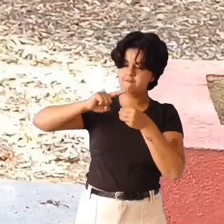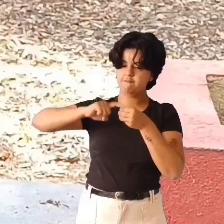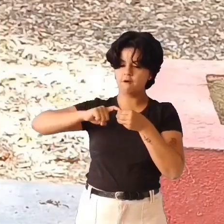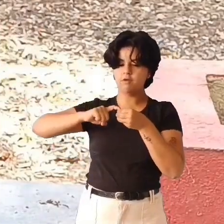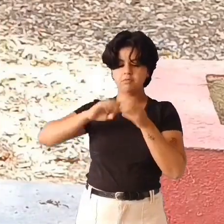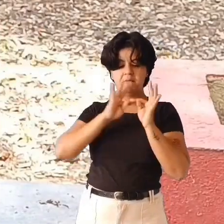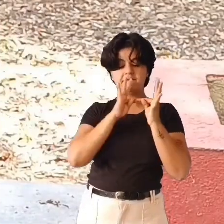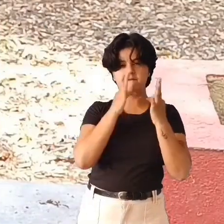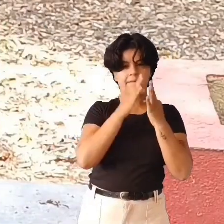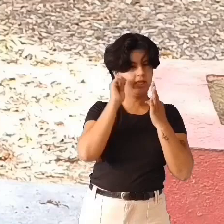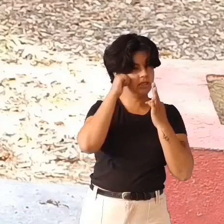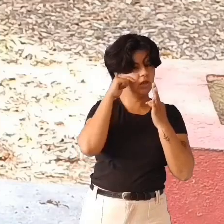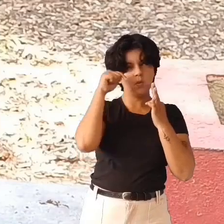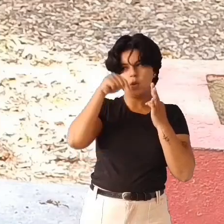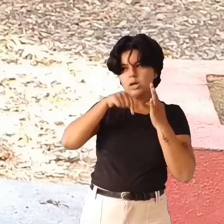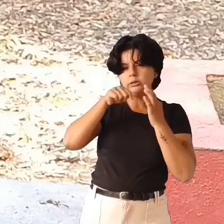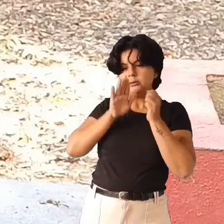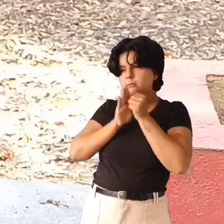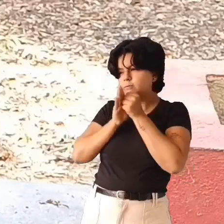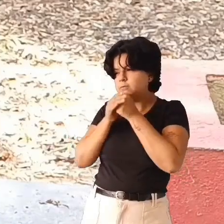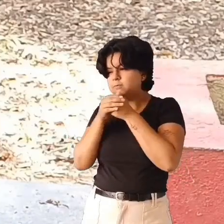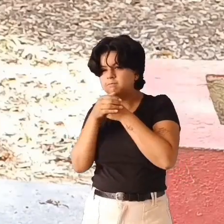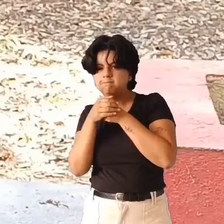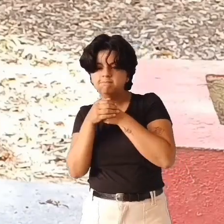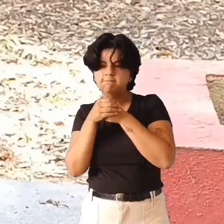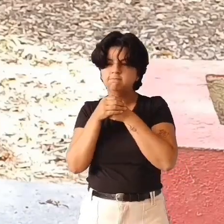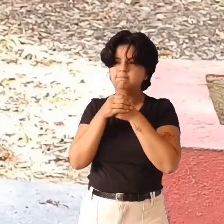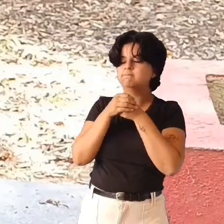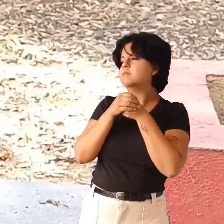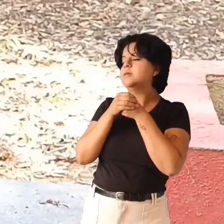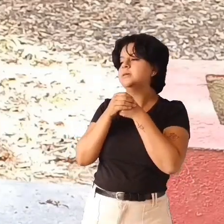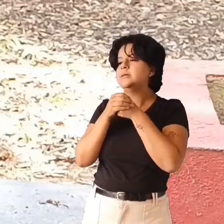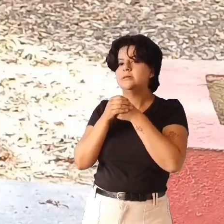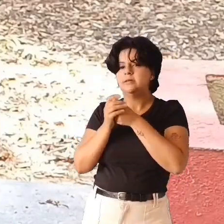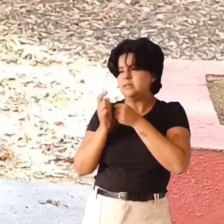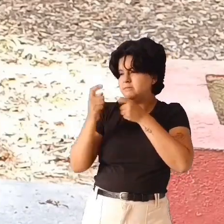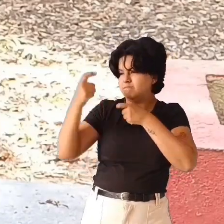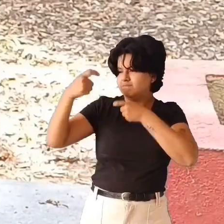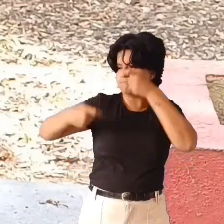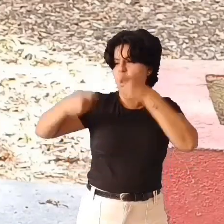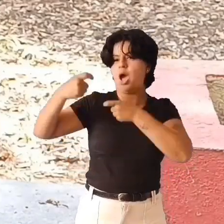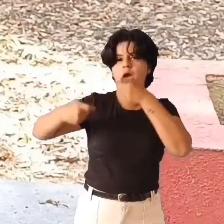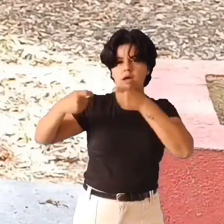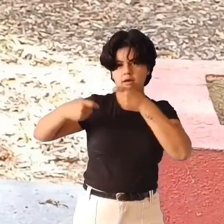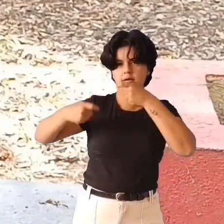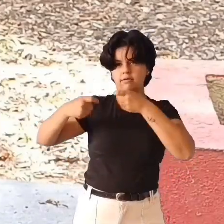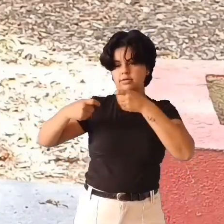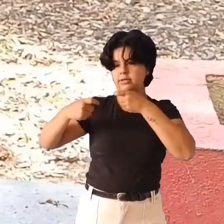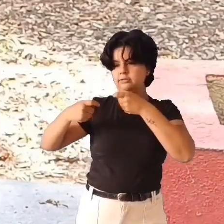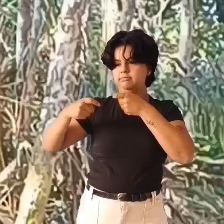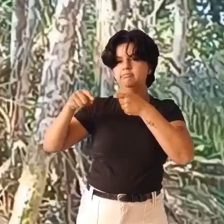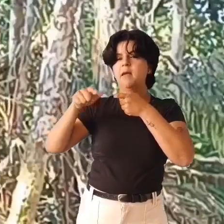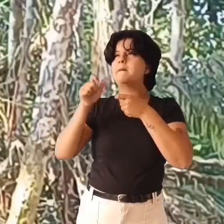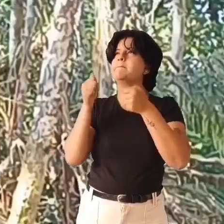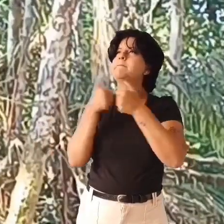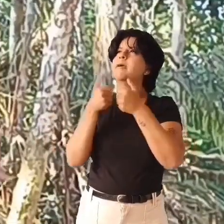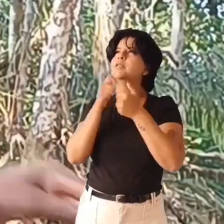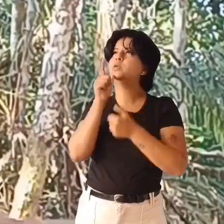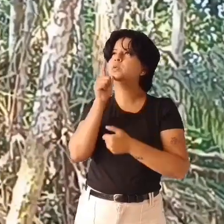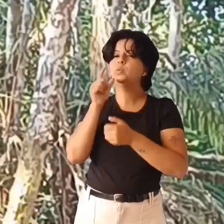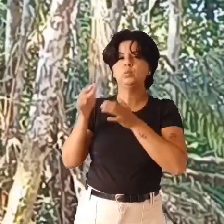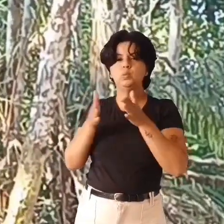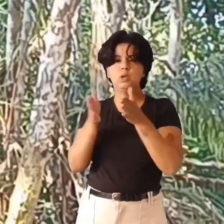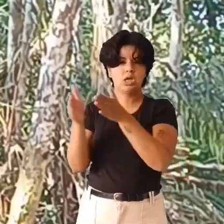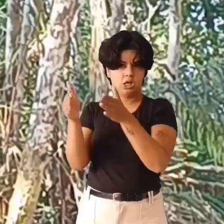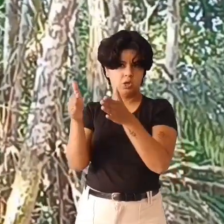volta, uma família de negros de um latifundiário chamado Camilo da Luz armou uma emboscada para ele, às margens de um